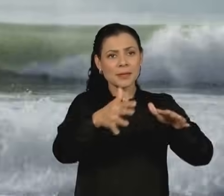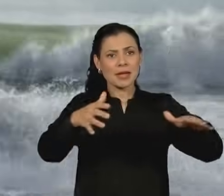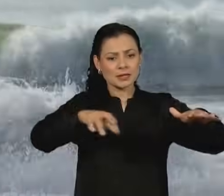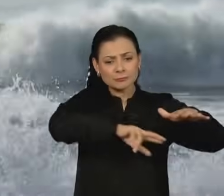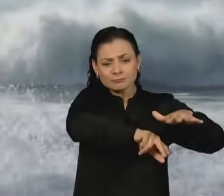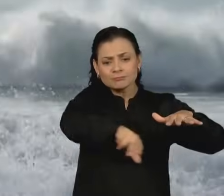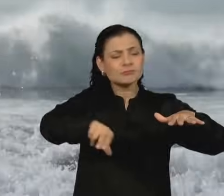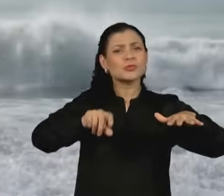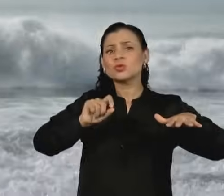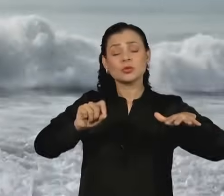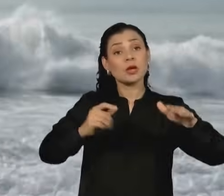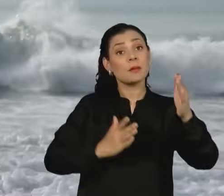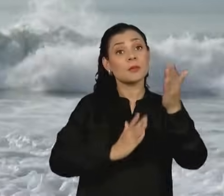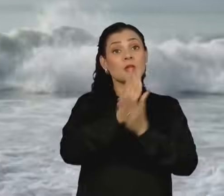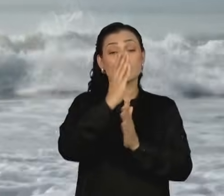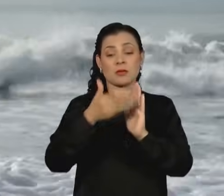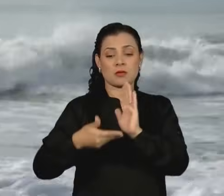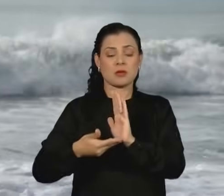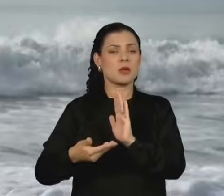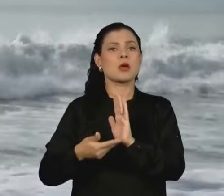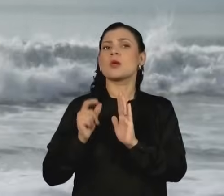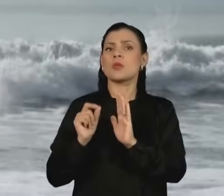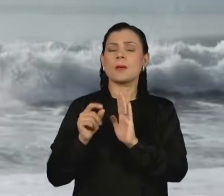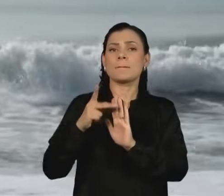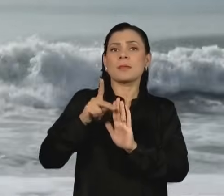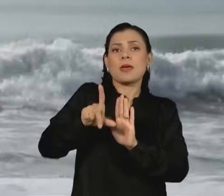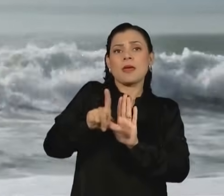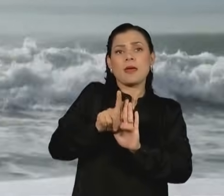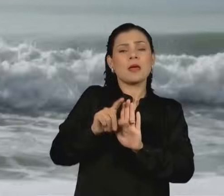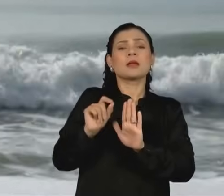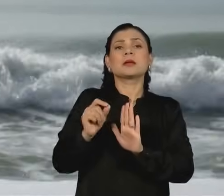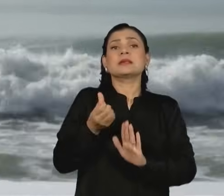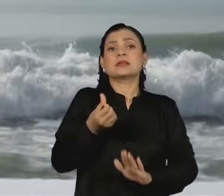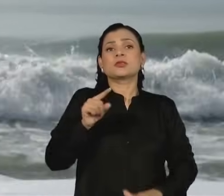foi aprovado na Câmara dos Deputados o projeto de Lei